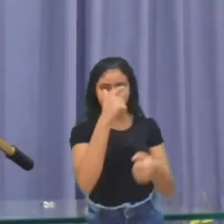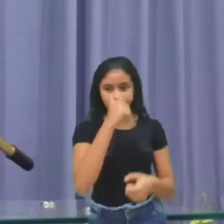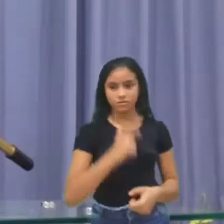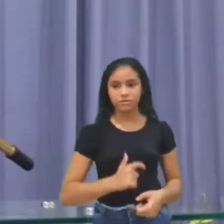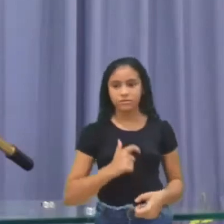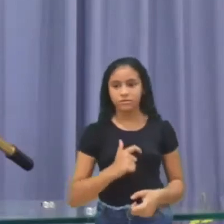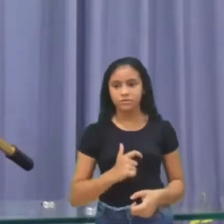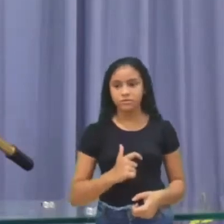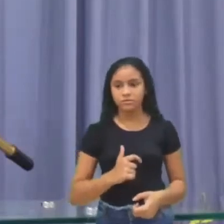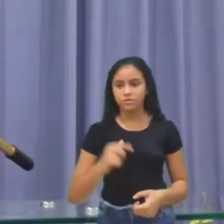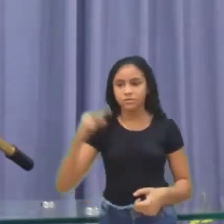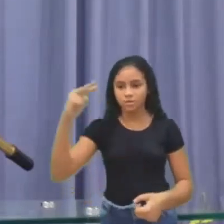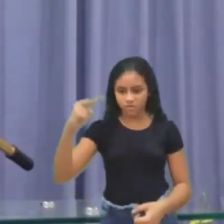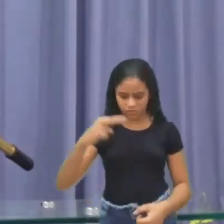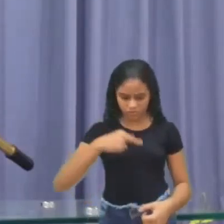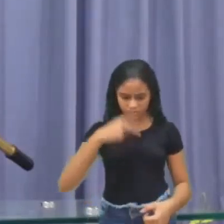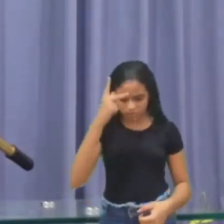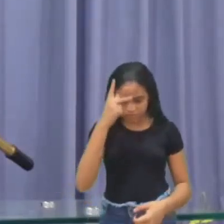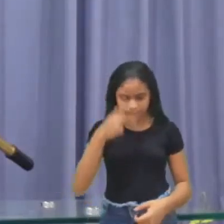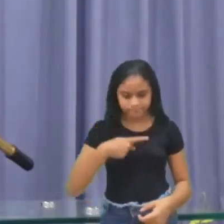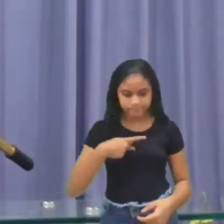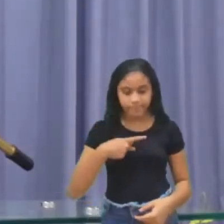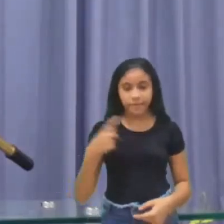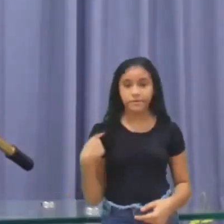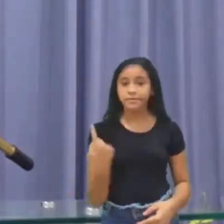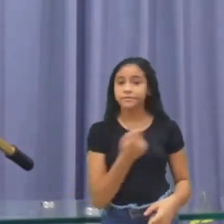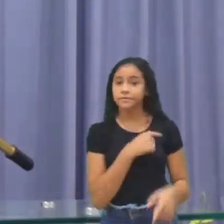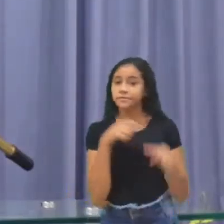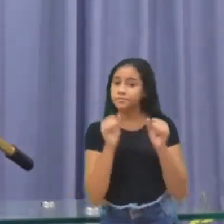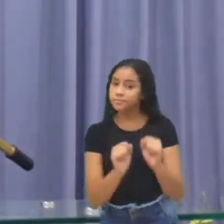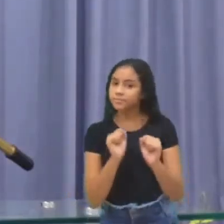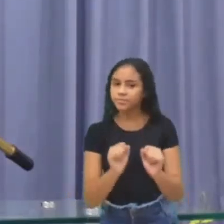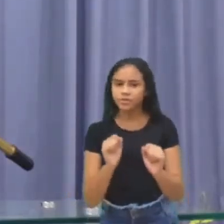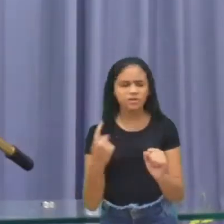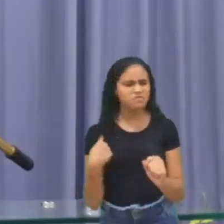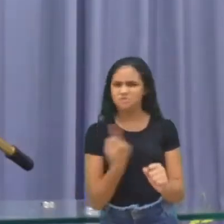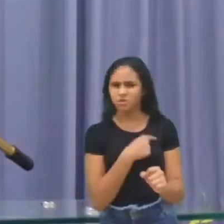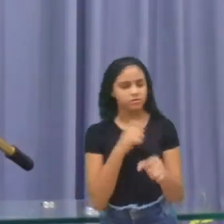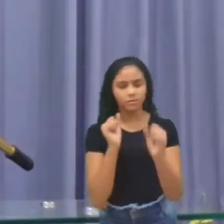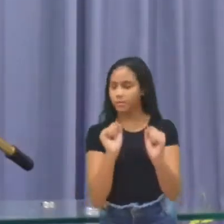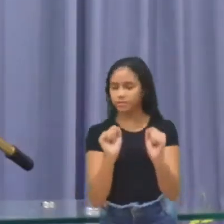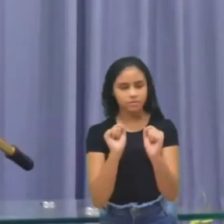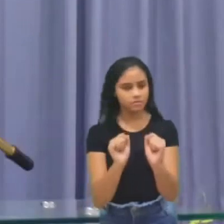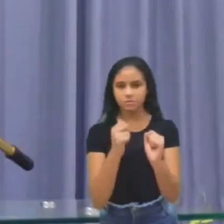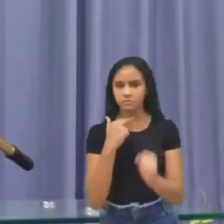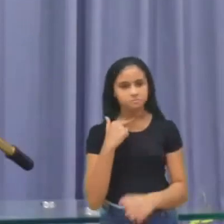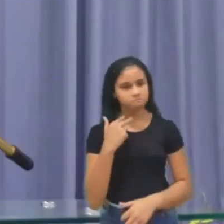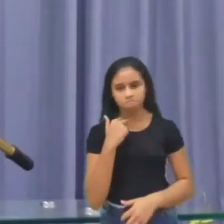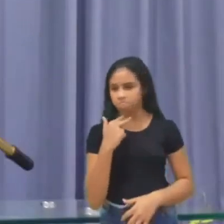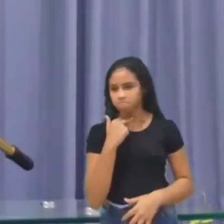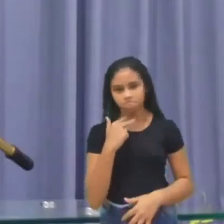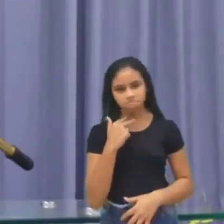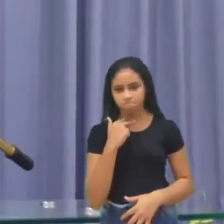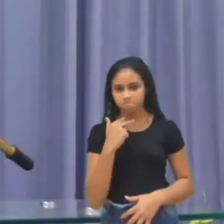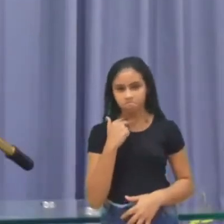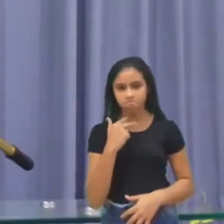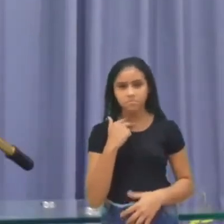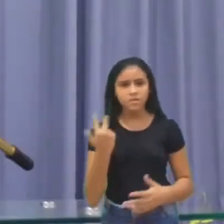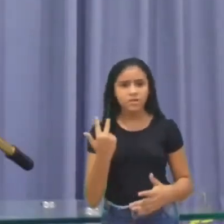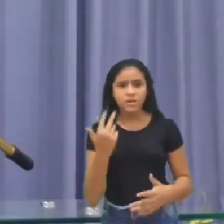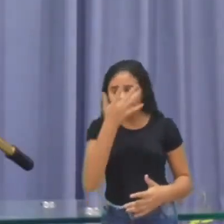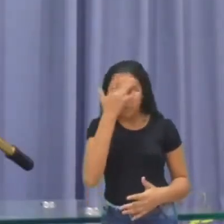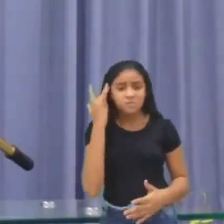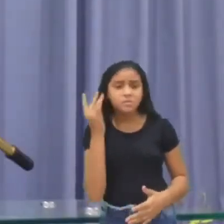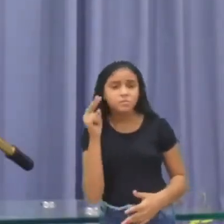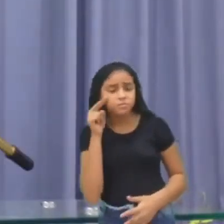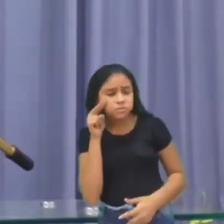não olhamos para aquilo que nós podemos, porque nós não podemos. Aqueles espias,